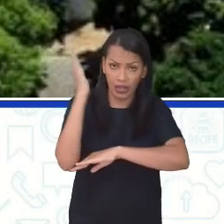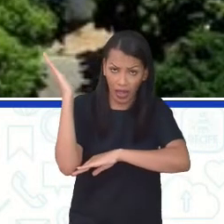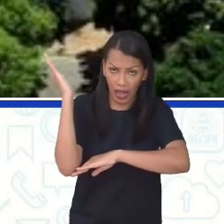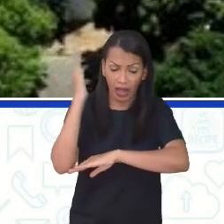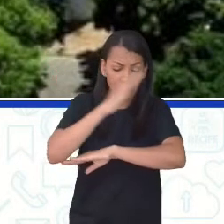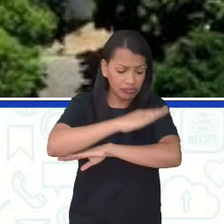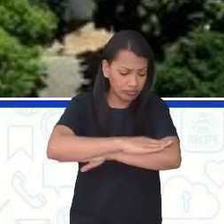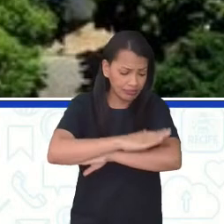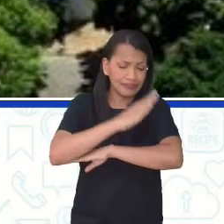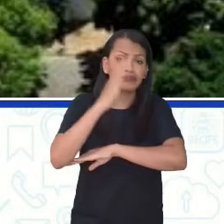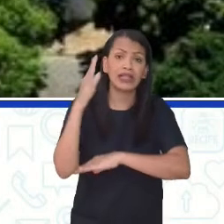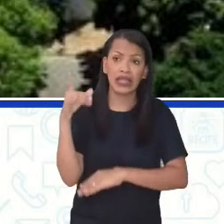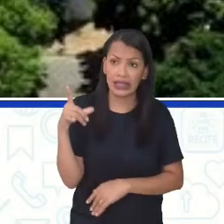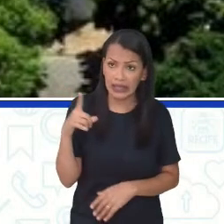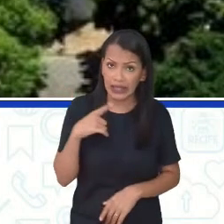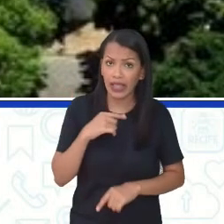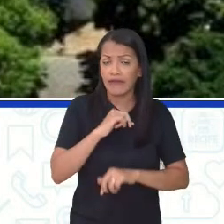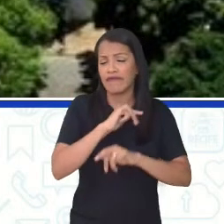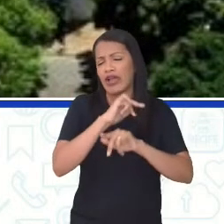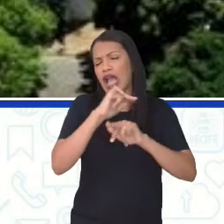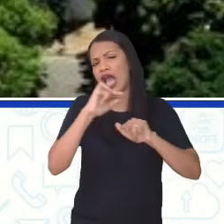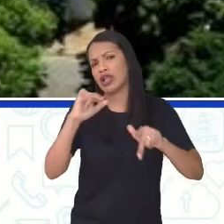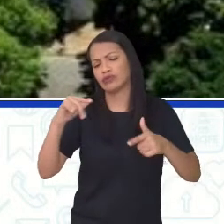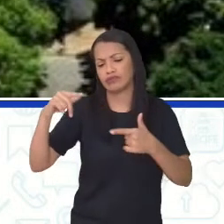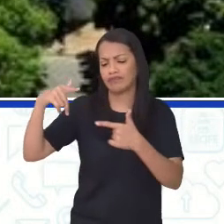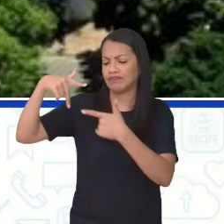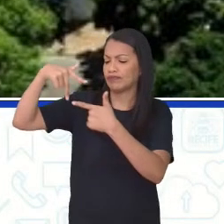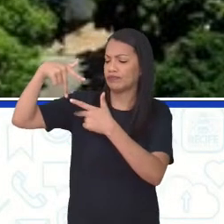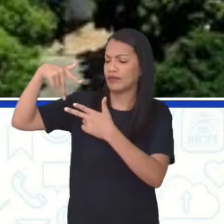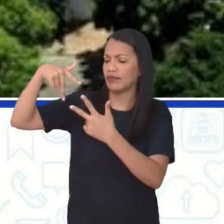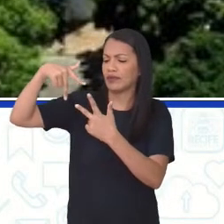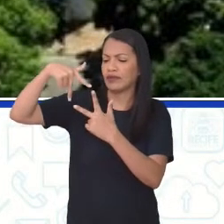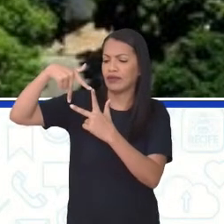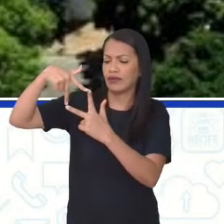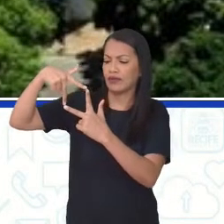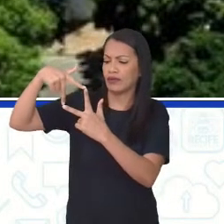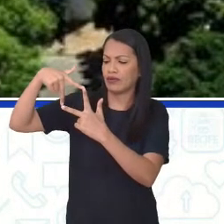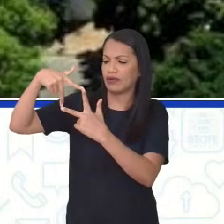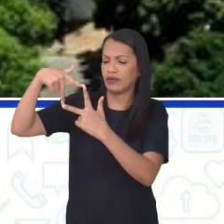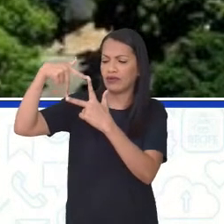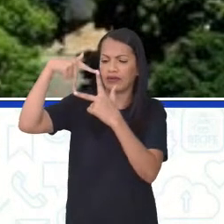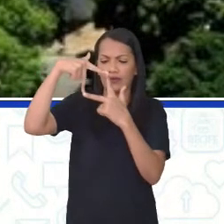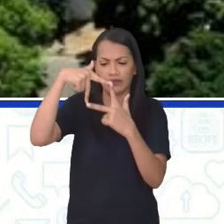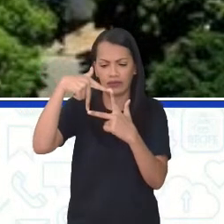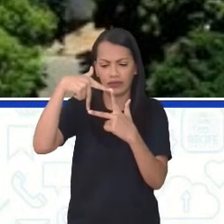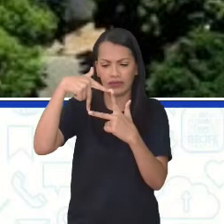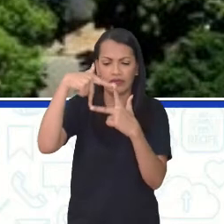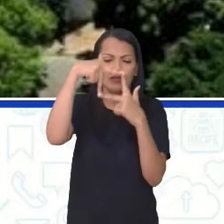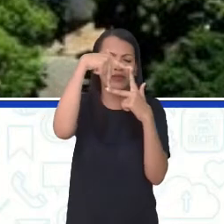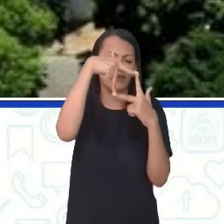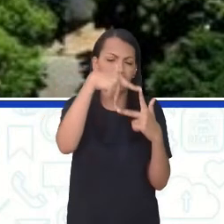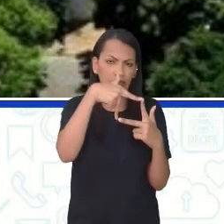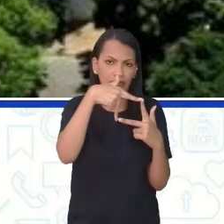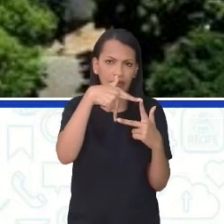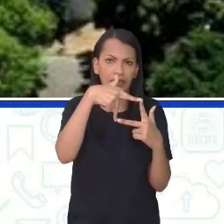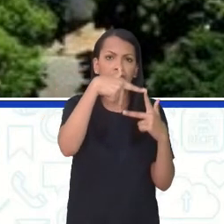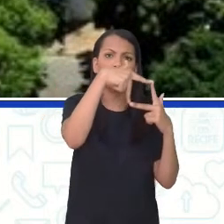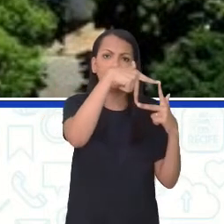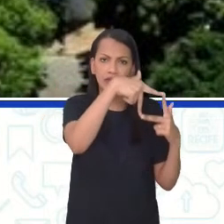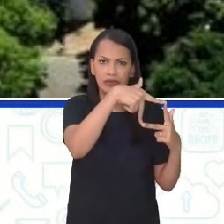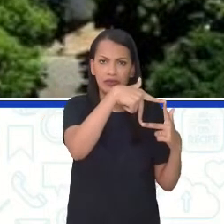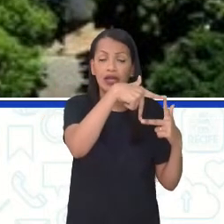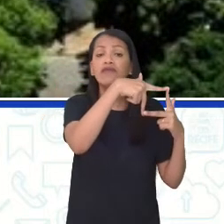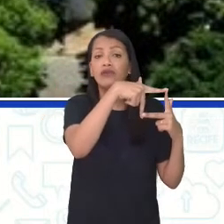tem vários quadradinhos que, colocando um ao lado do outro, vai me dar, esse conjunto